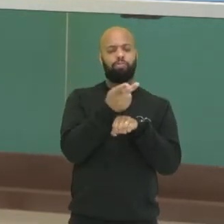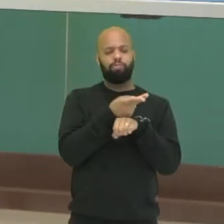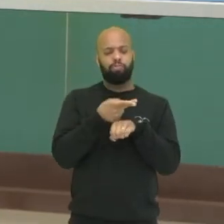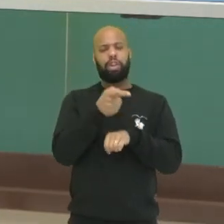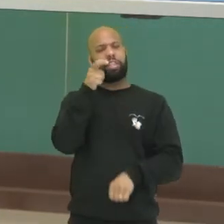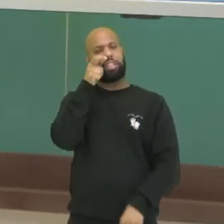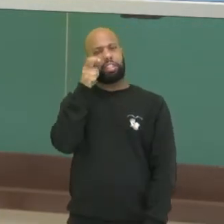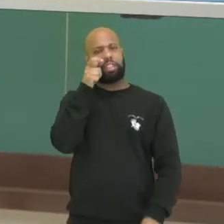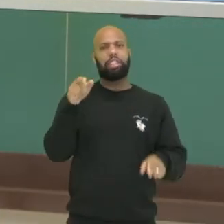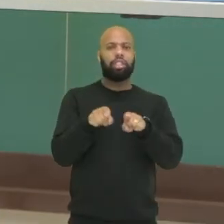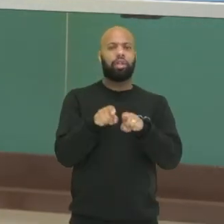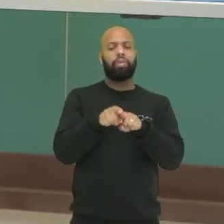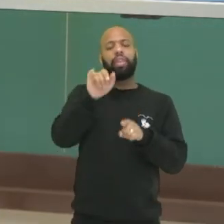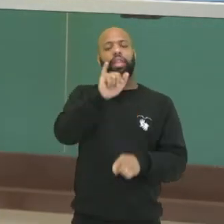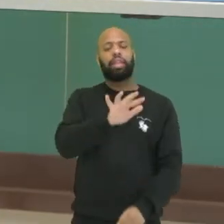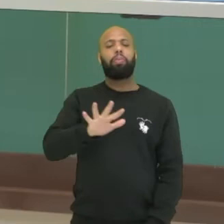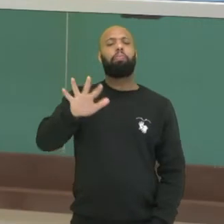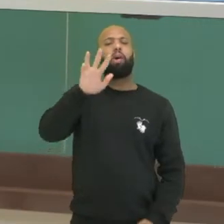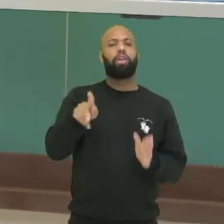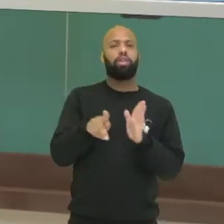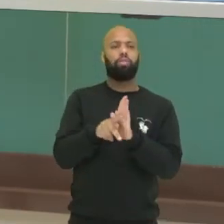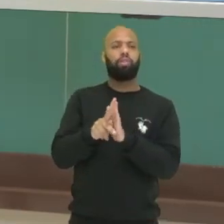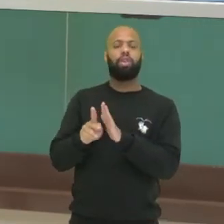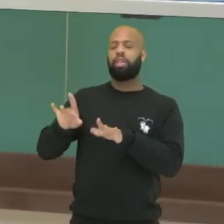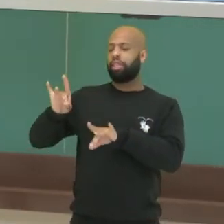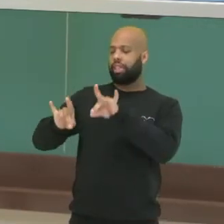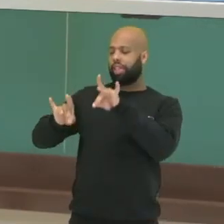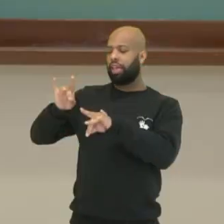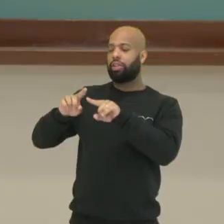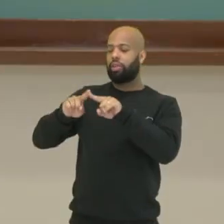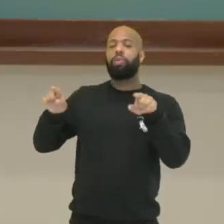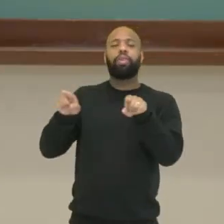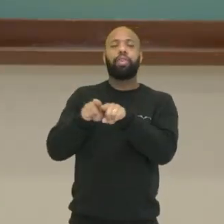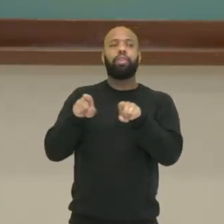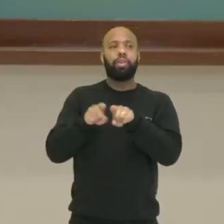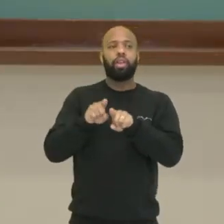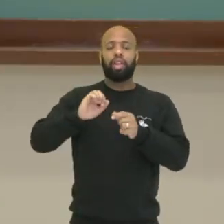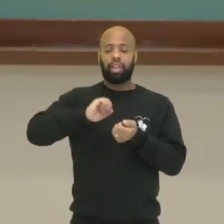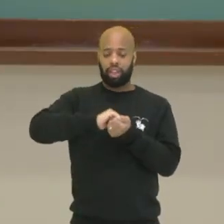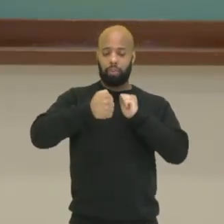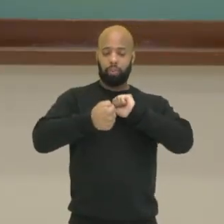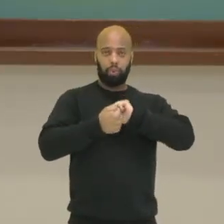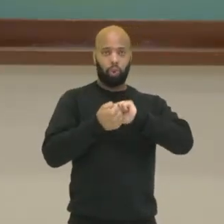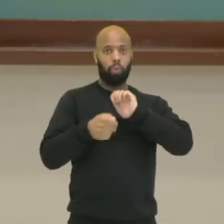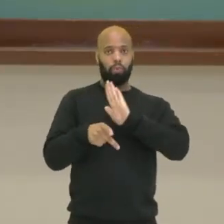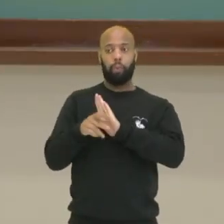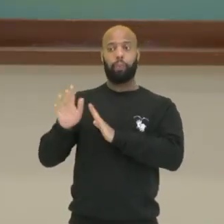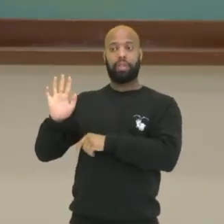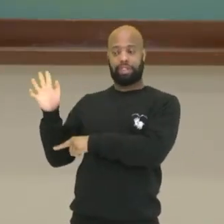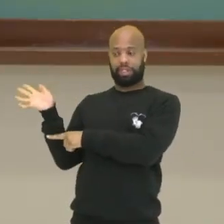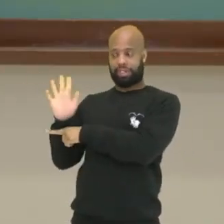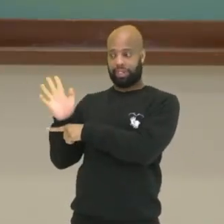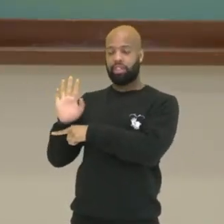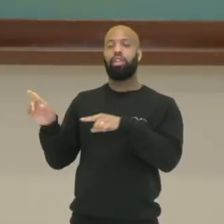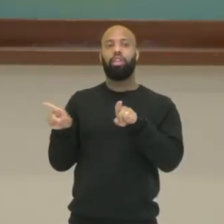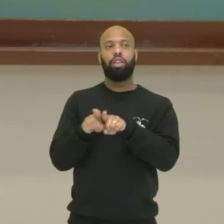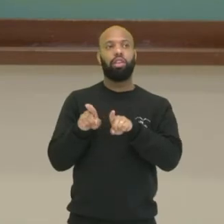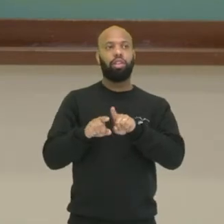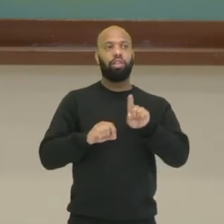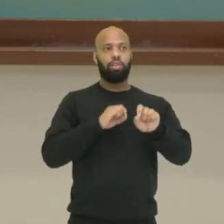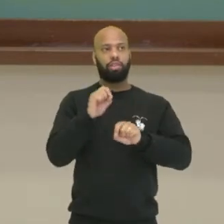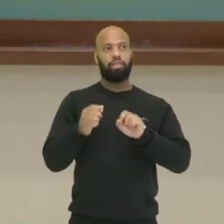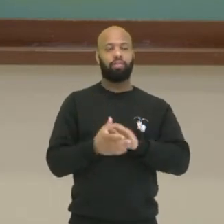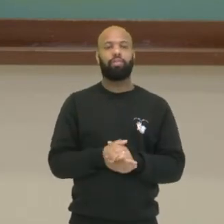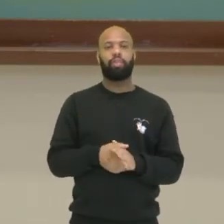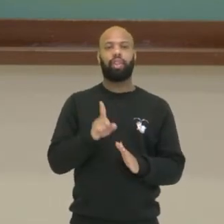pela internet alguma imagem dela no teatro, mas que também já foi adaptada para o cinema, O